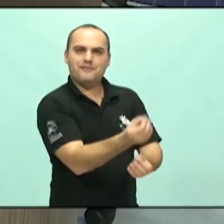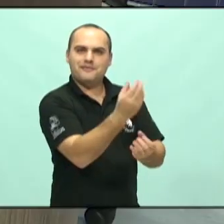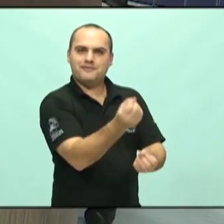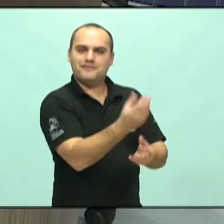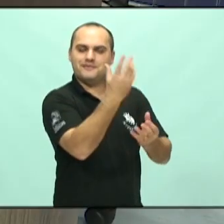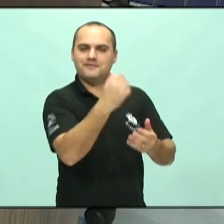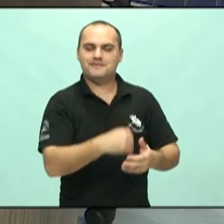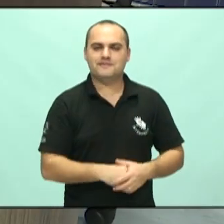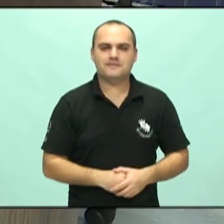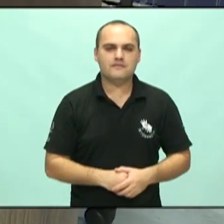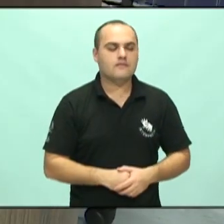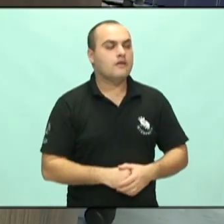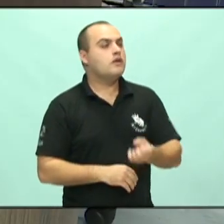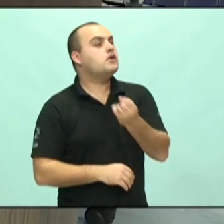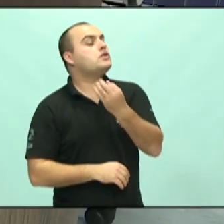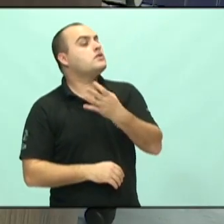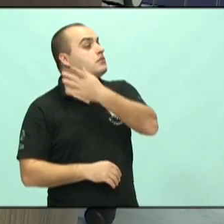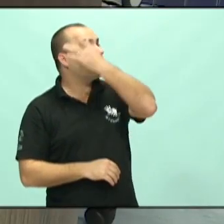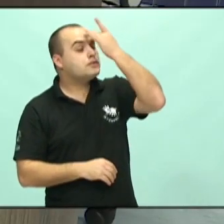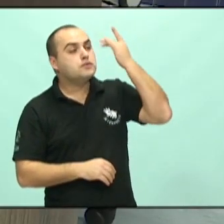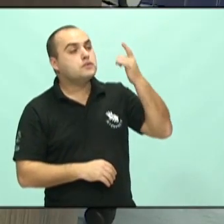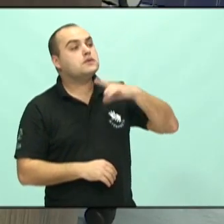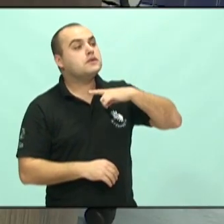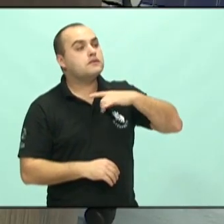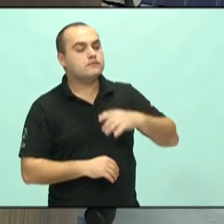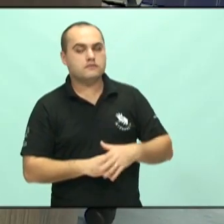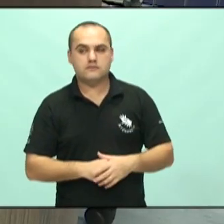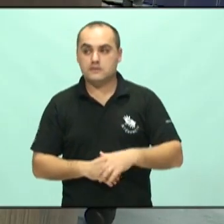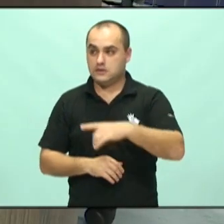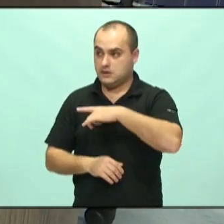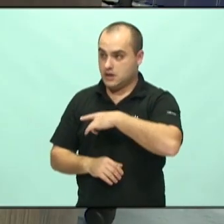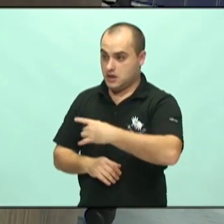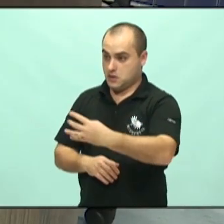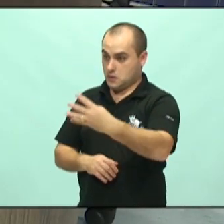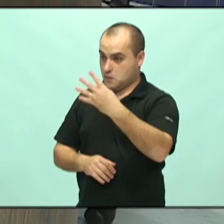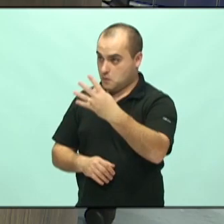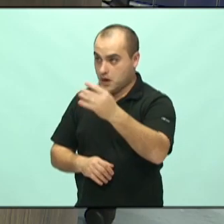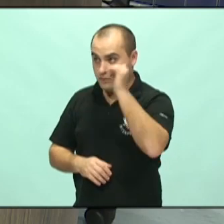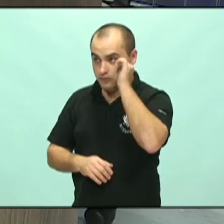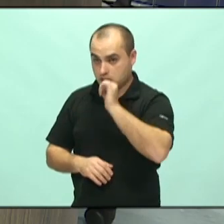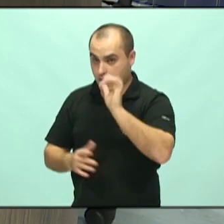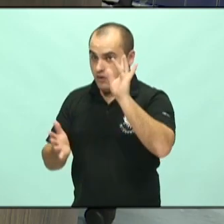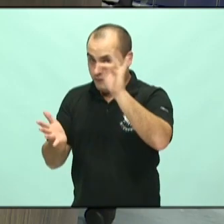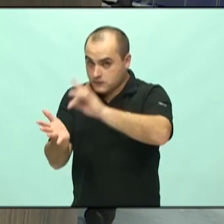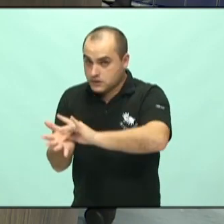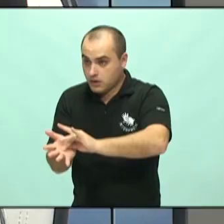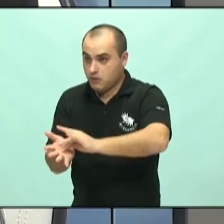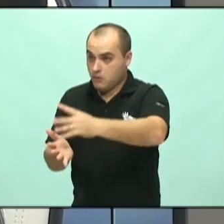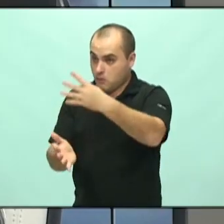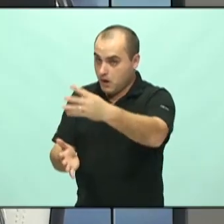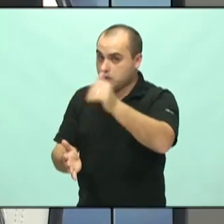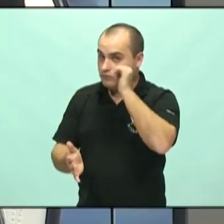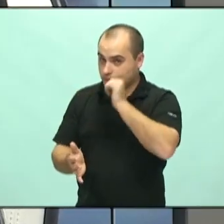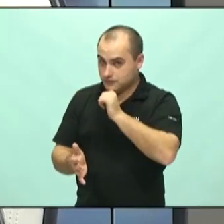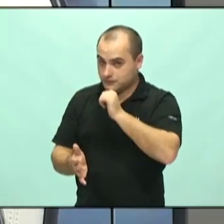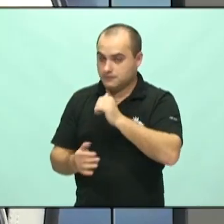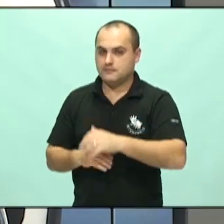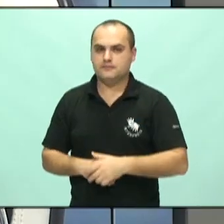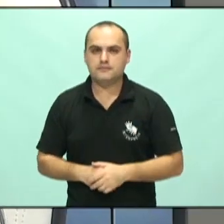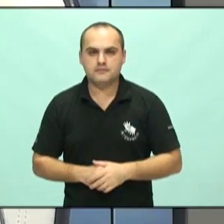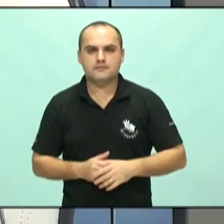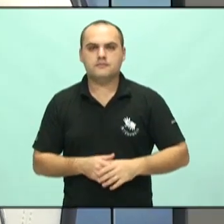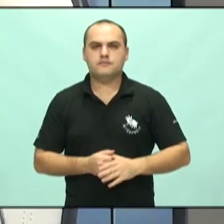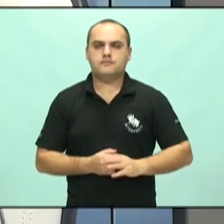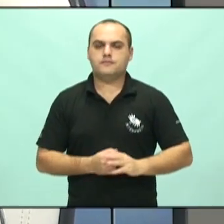Quantos integrantes tem o grupo hoje? Hoje nós somos em 4 mulheres, oficialmente, né? Nós não somos um grupo que